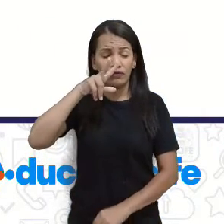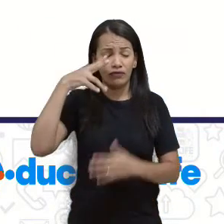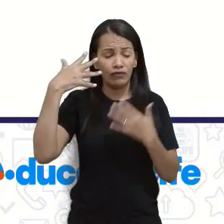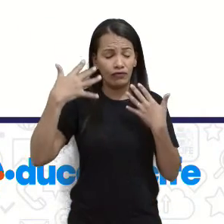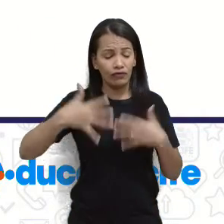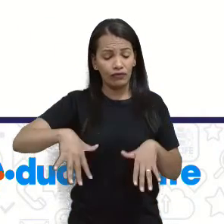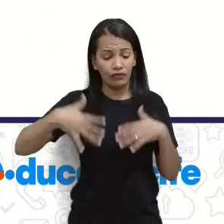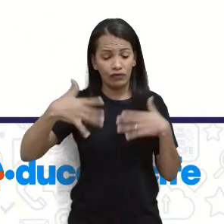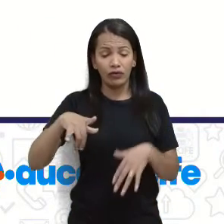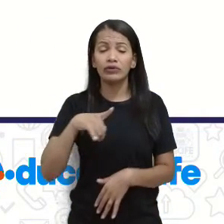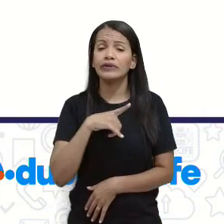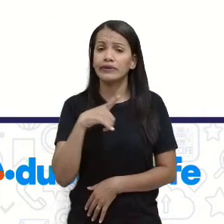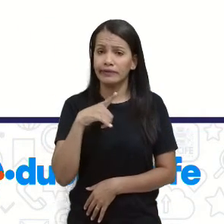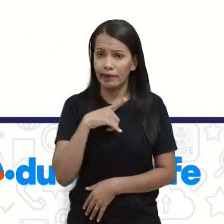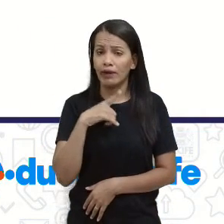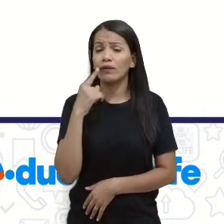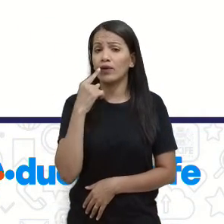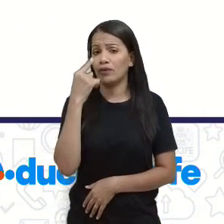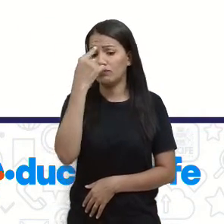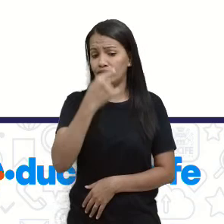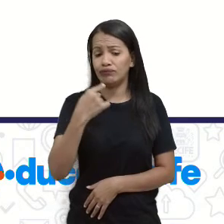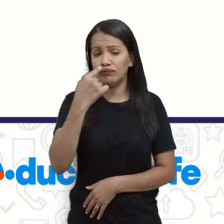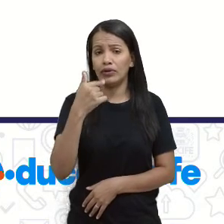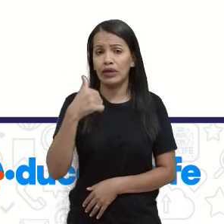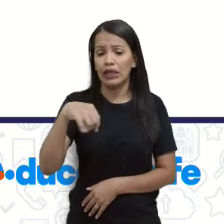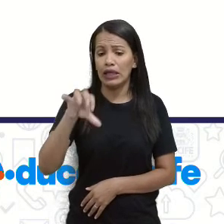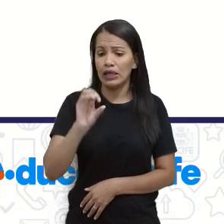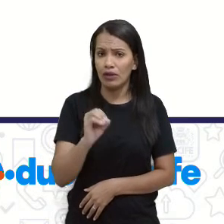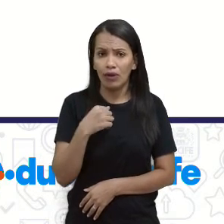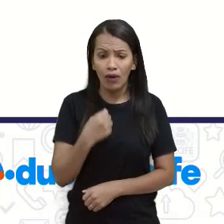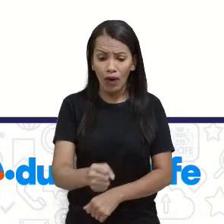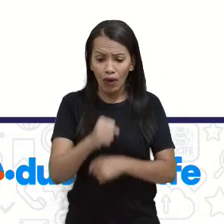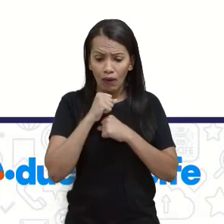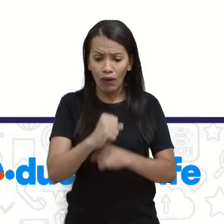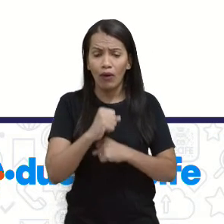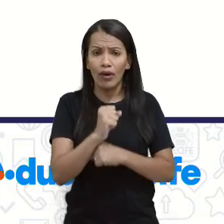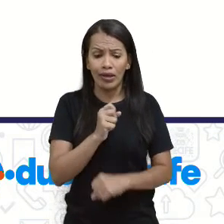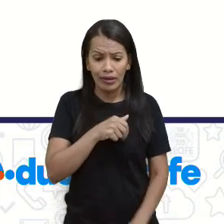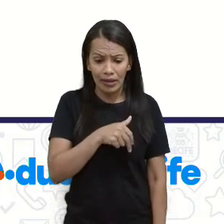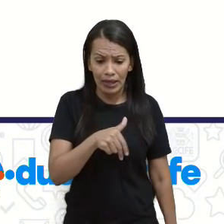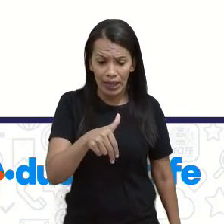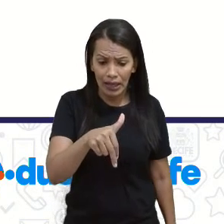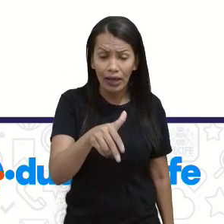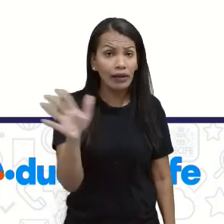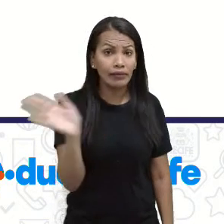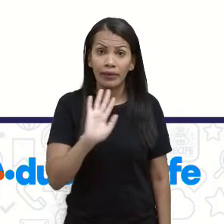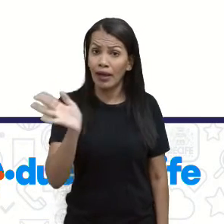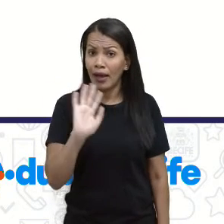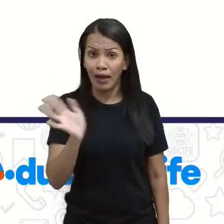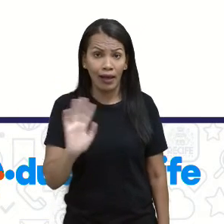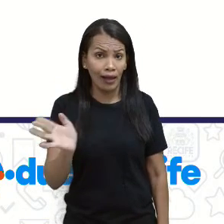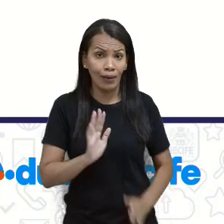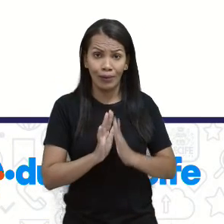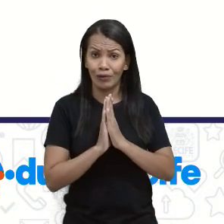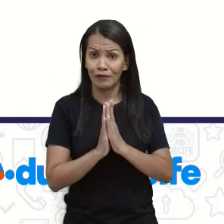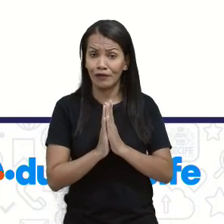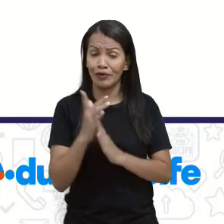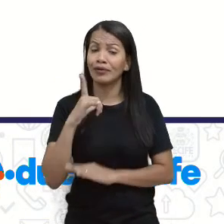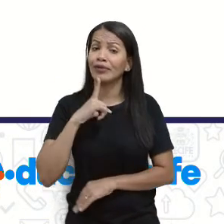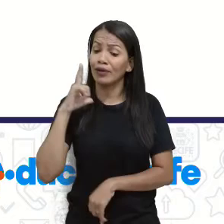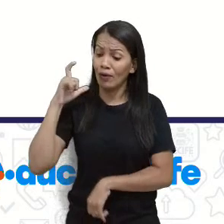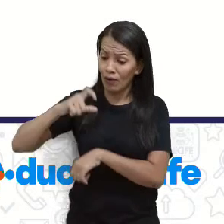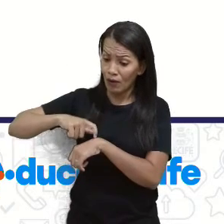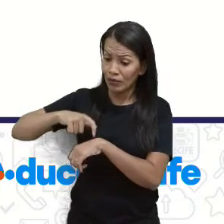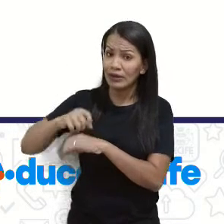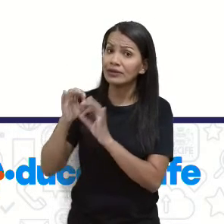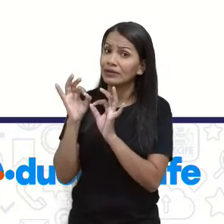90 graus em si. E aí você não vai caminhar e correr no meio-dia não, misericórdia, hein? Tem um horário certo para fazer isso aí. Isso